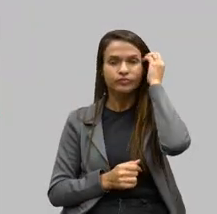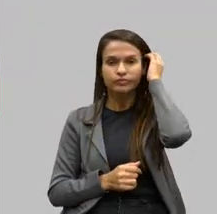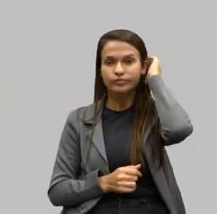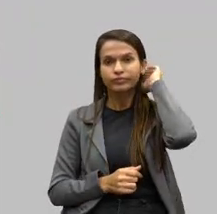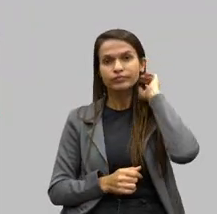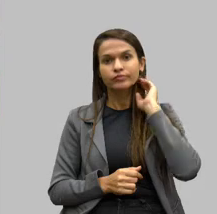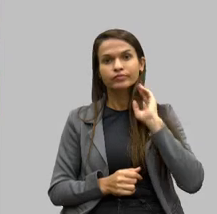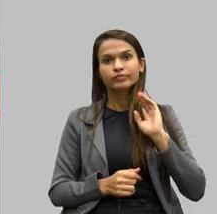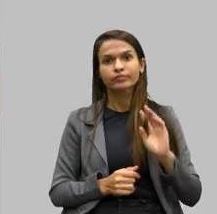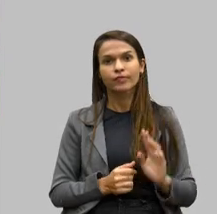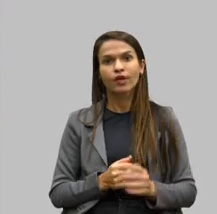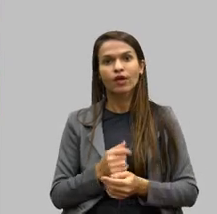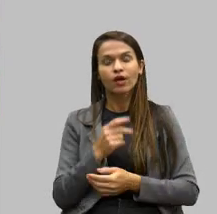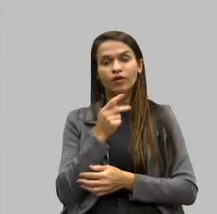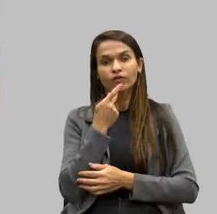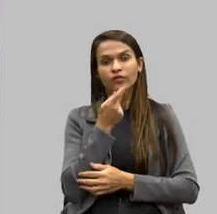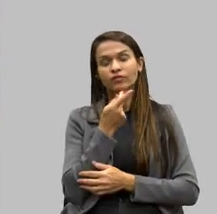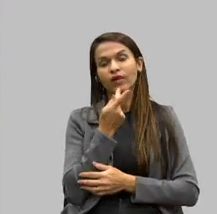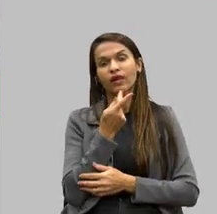eu vou dizer assim,